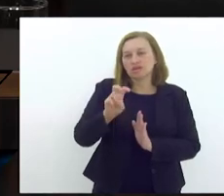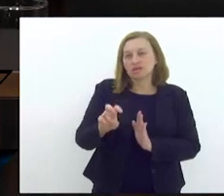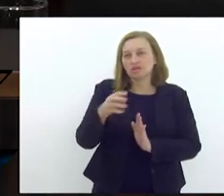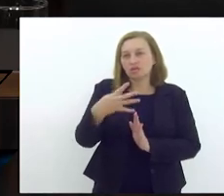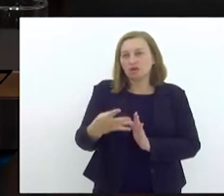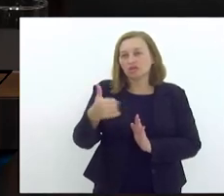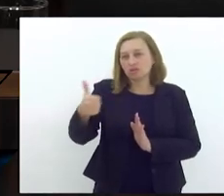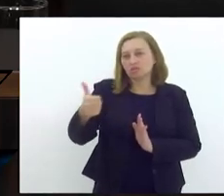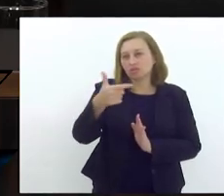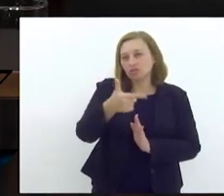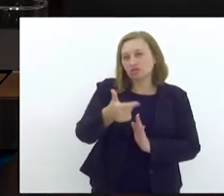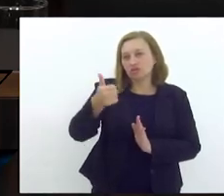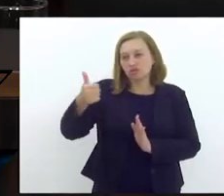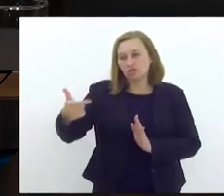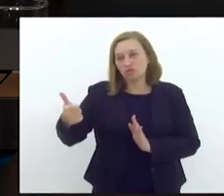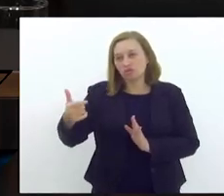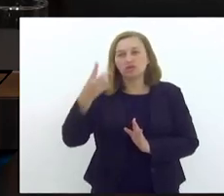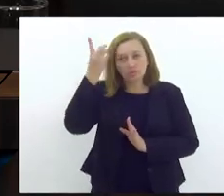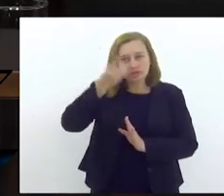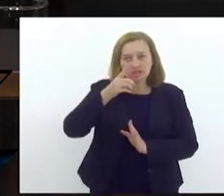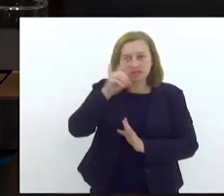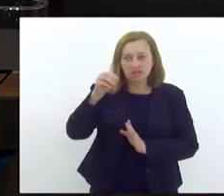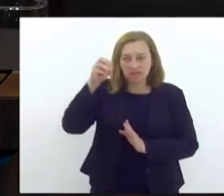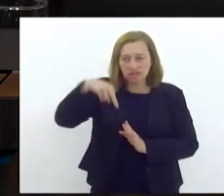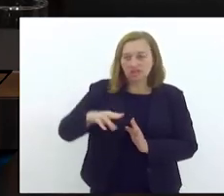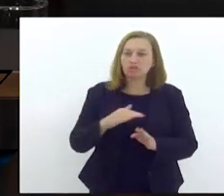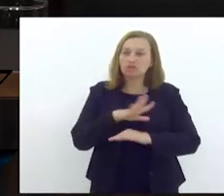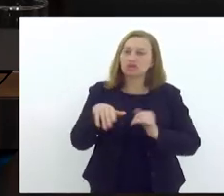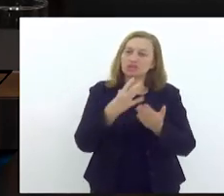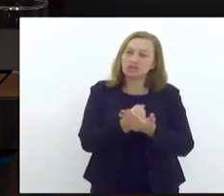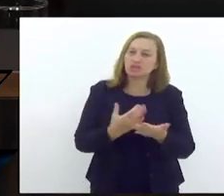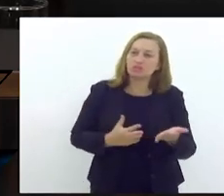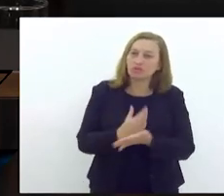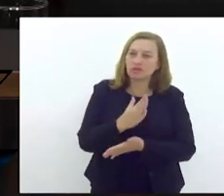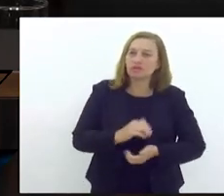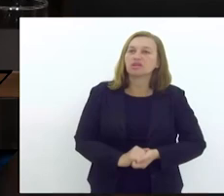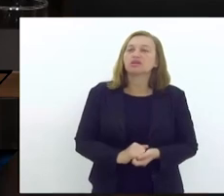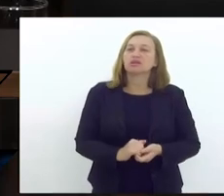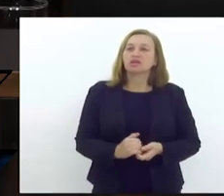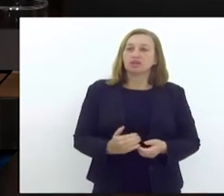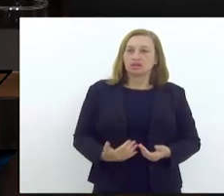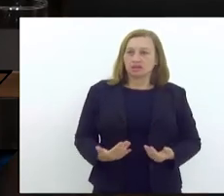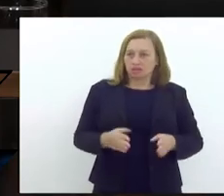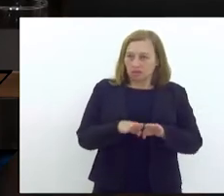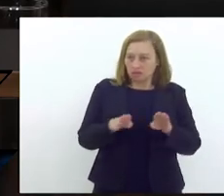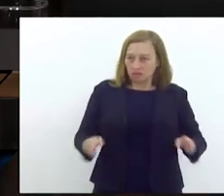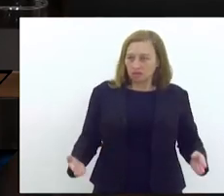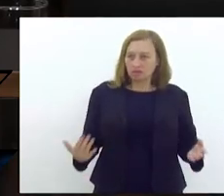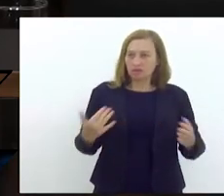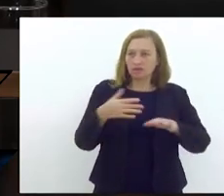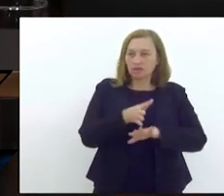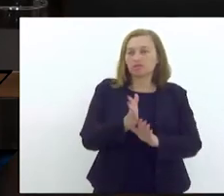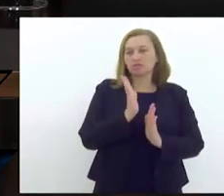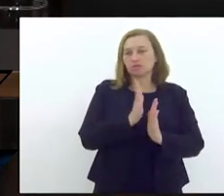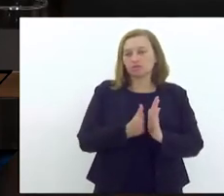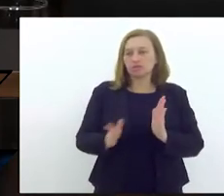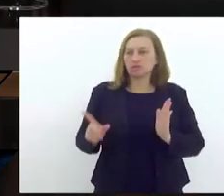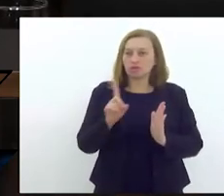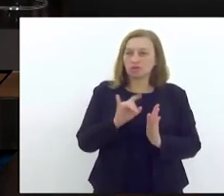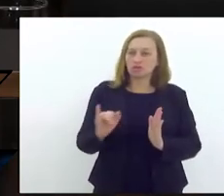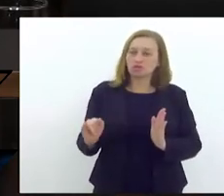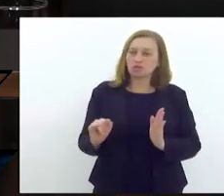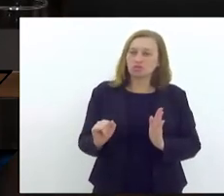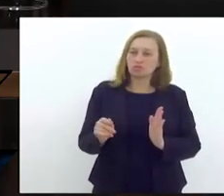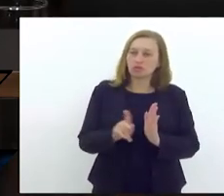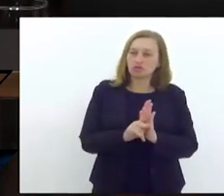41 de 22 deputados senhores que a própria irmã deles como estão aprovado a sobremesa é requerimento de inclusão nós do dia do